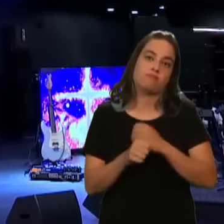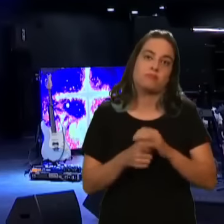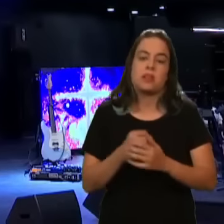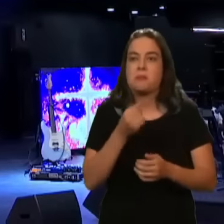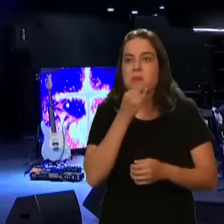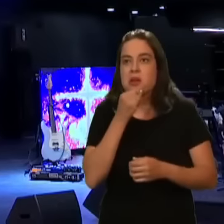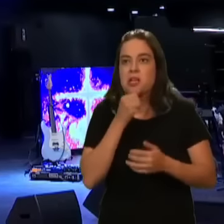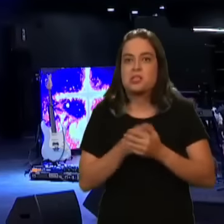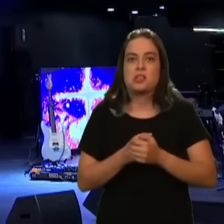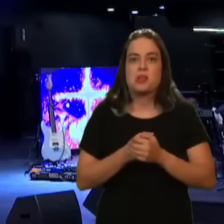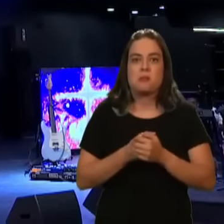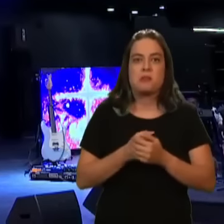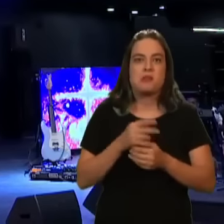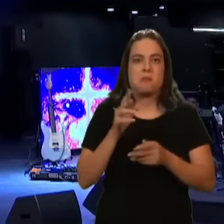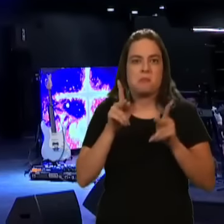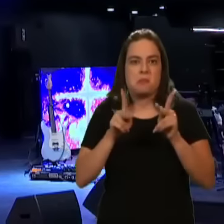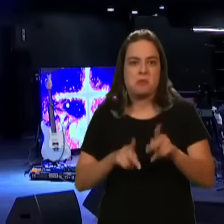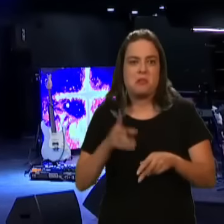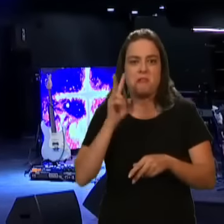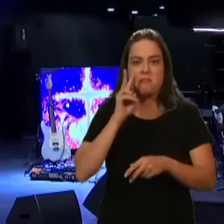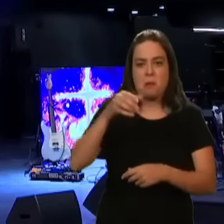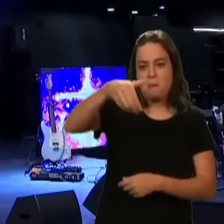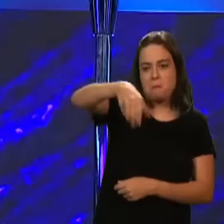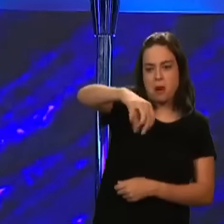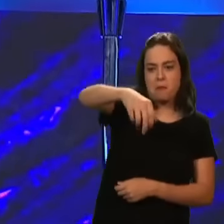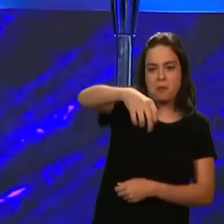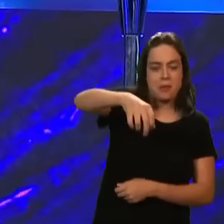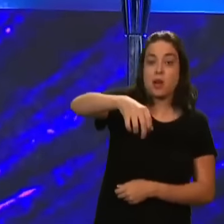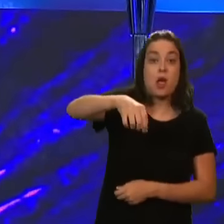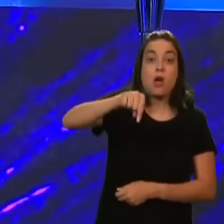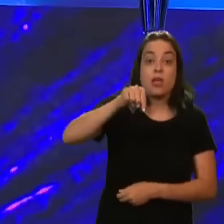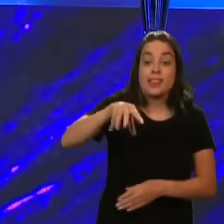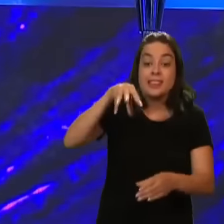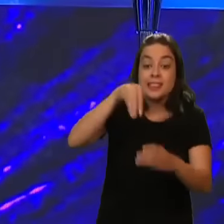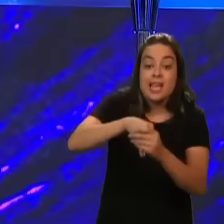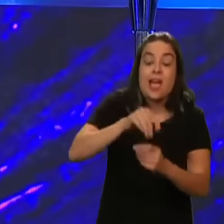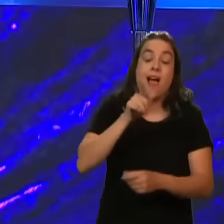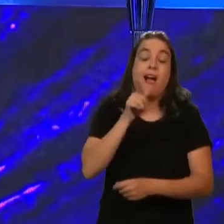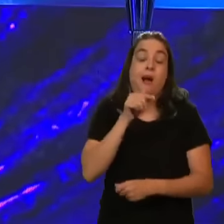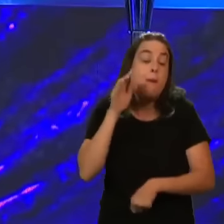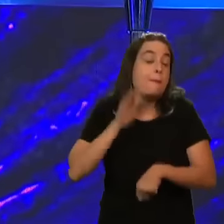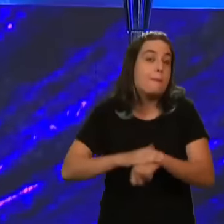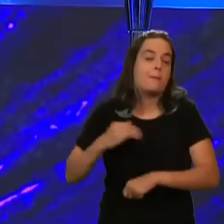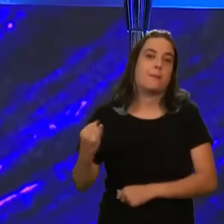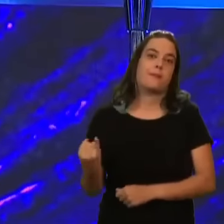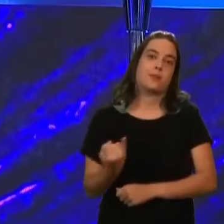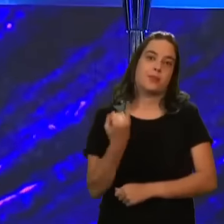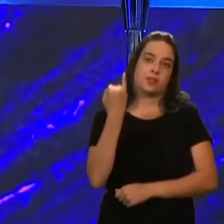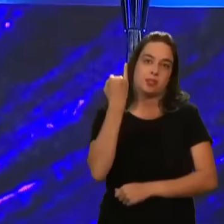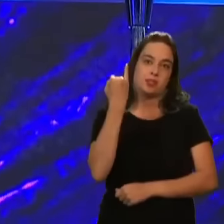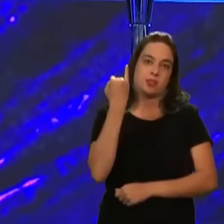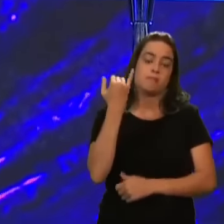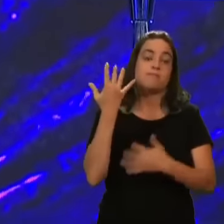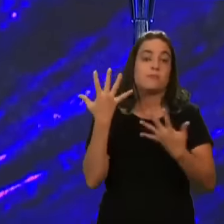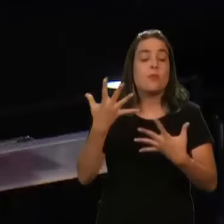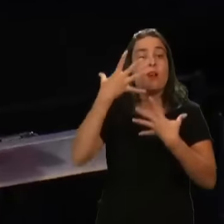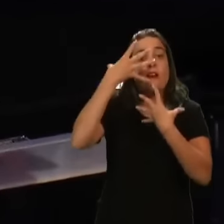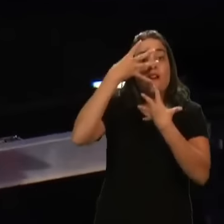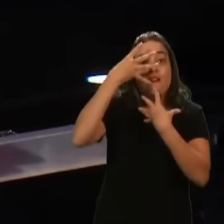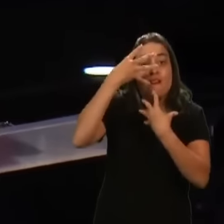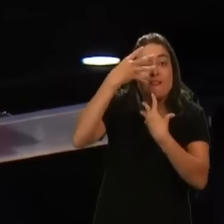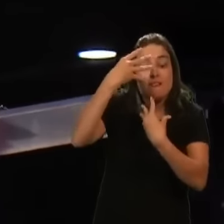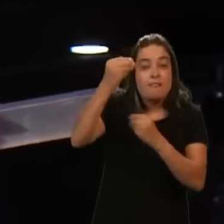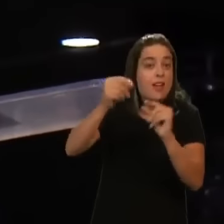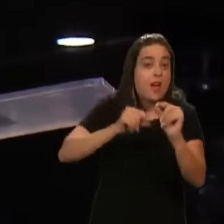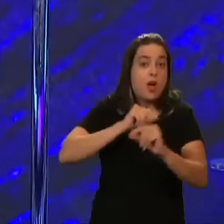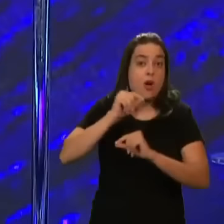lustrando, beijando uma torneira. Ninguém quer saber de torneira, a gente quer saber da água. A fé é esse balde